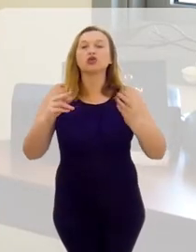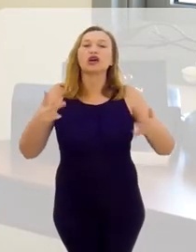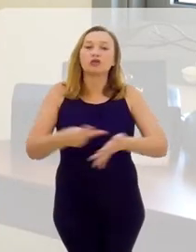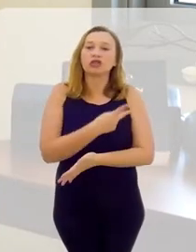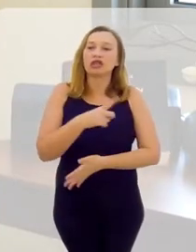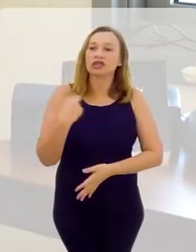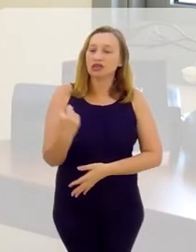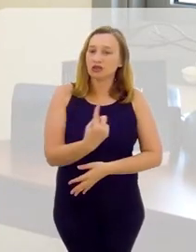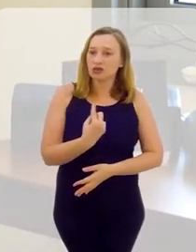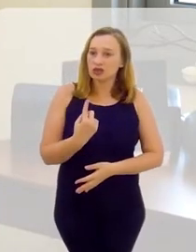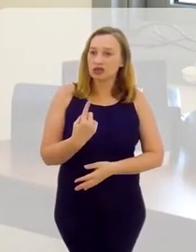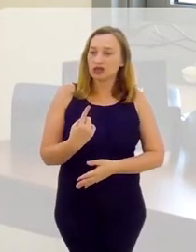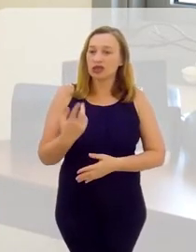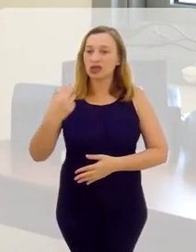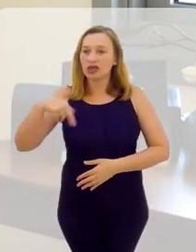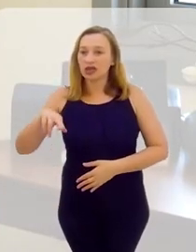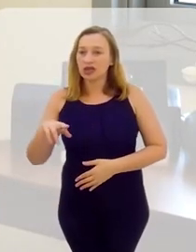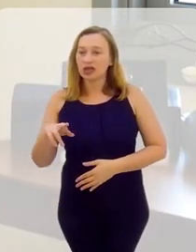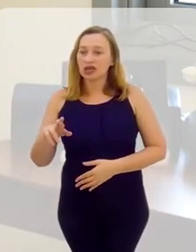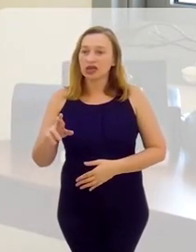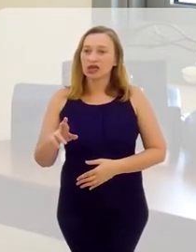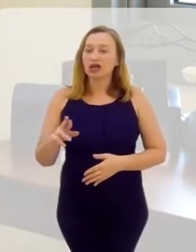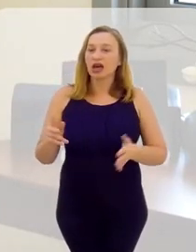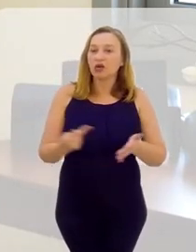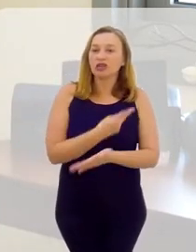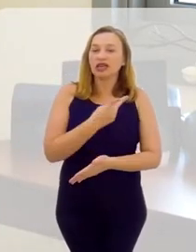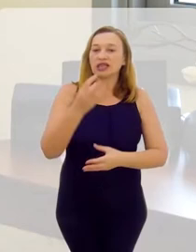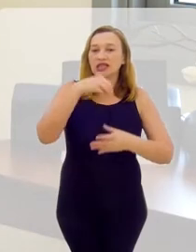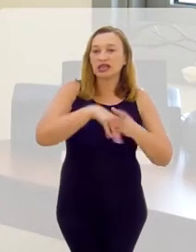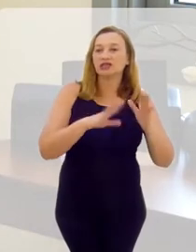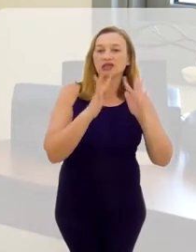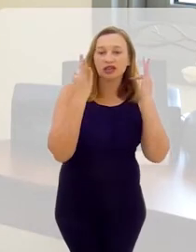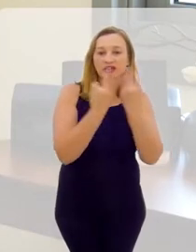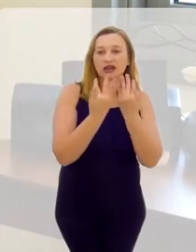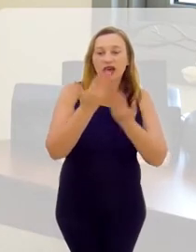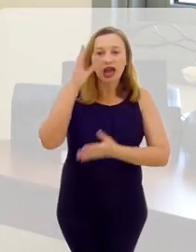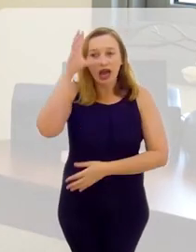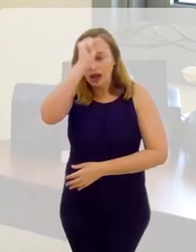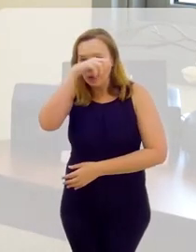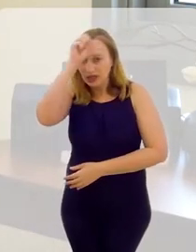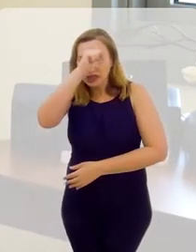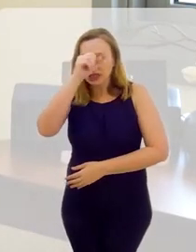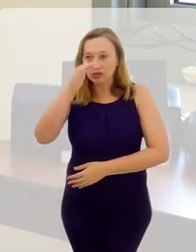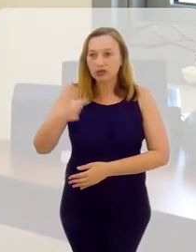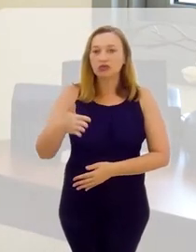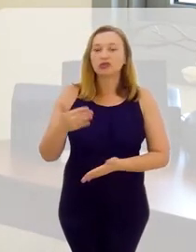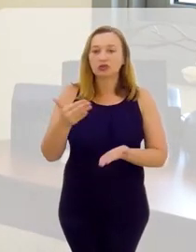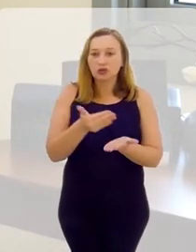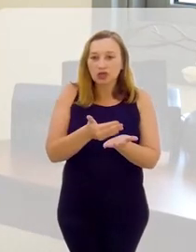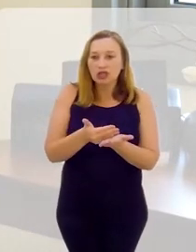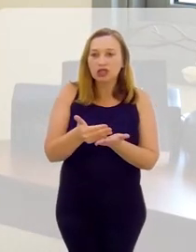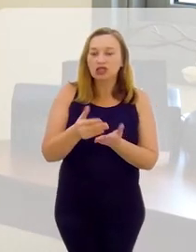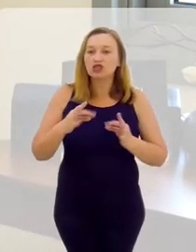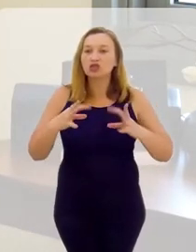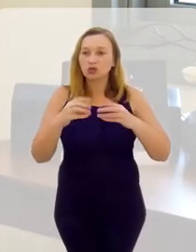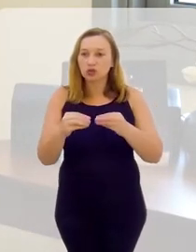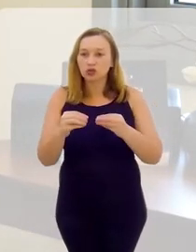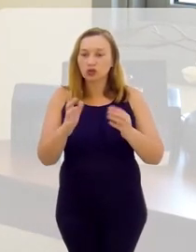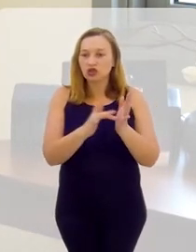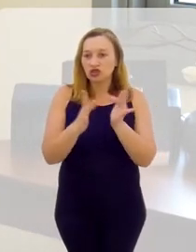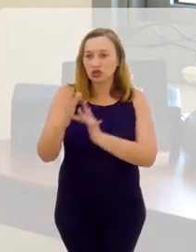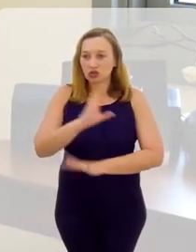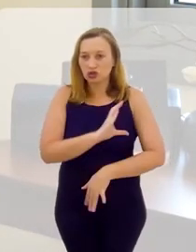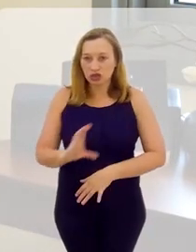tudo que ocorre na nossa religião acontece dentro do lar. Então, no lar, nós aprendemos os princípios do Evangelho de Jesus Cristo. E